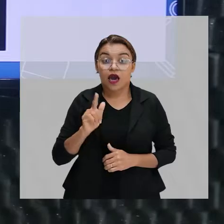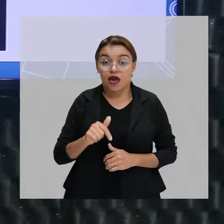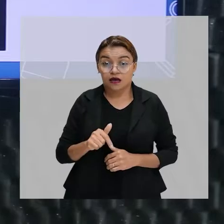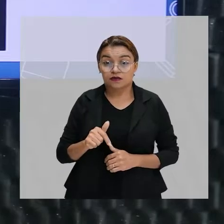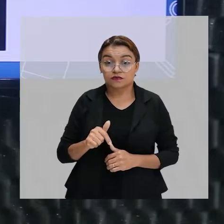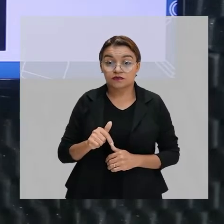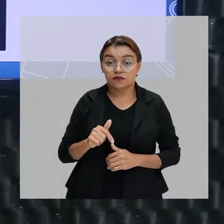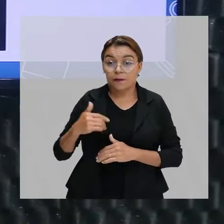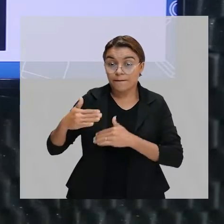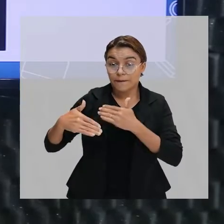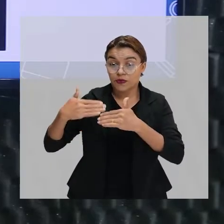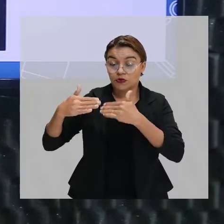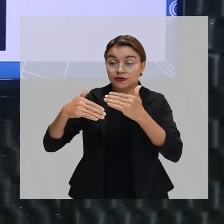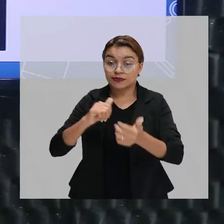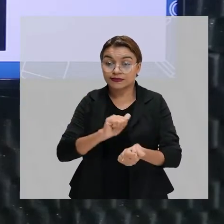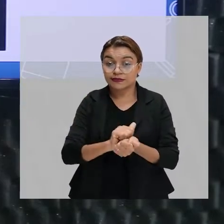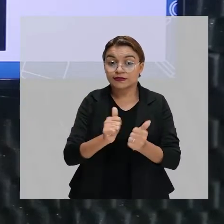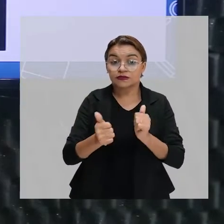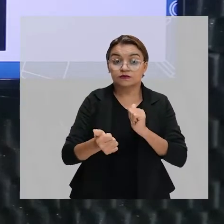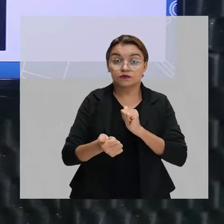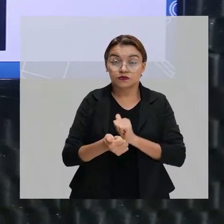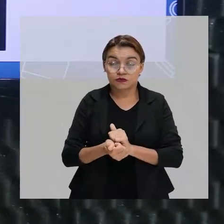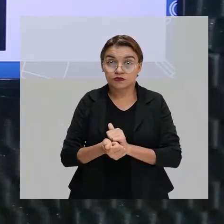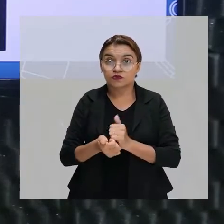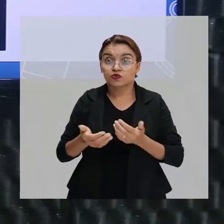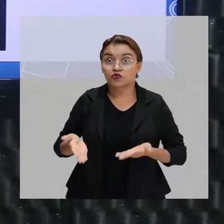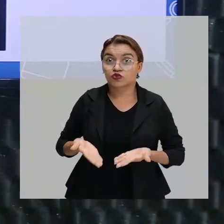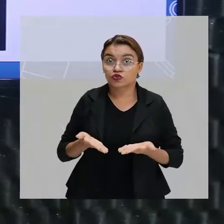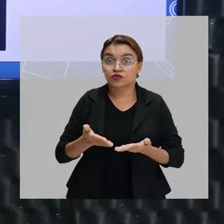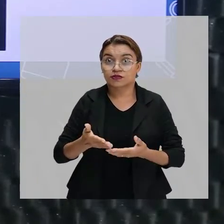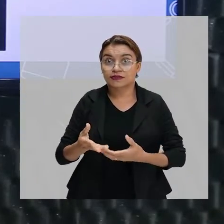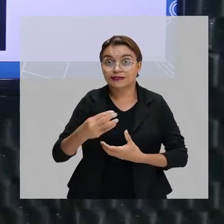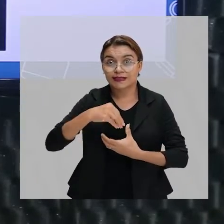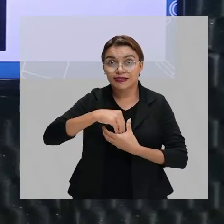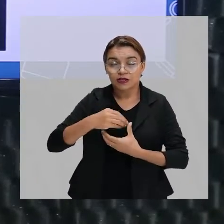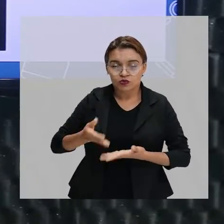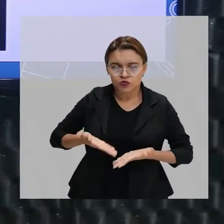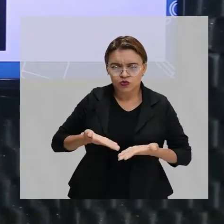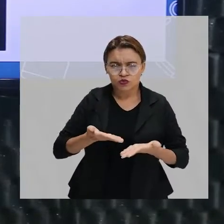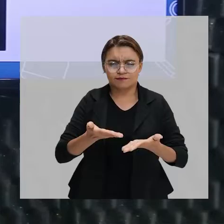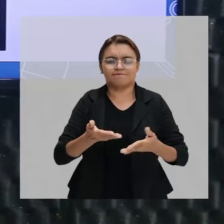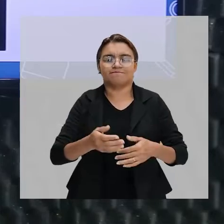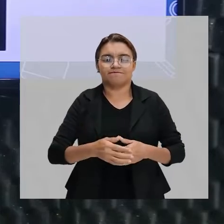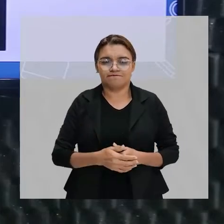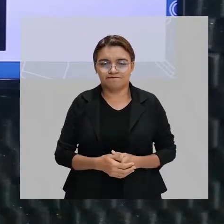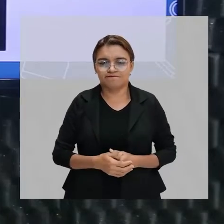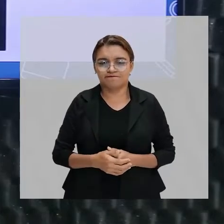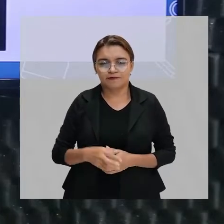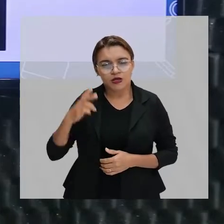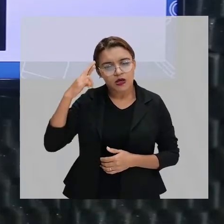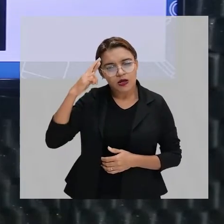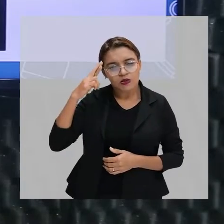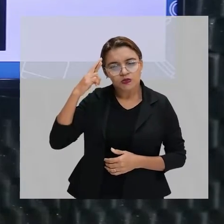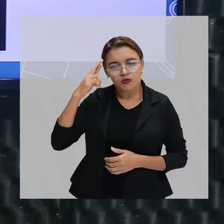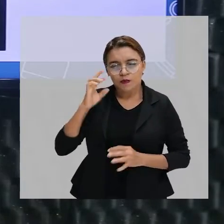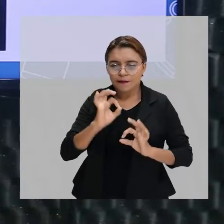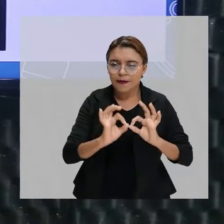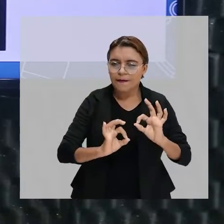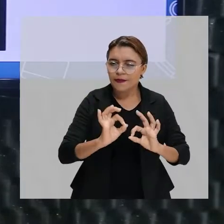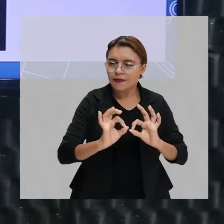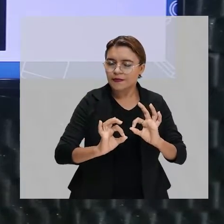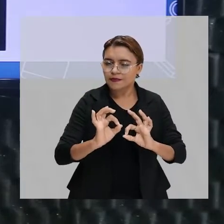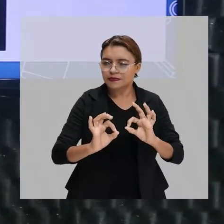entendido como sendo um processo de adaptação a estímulos externos racionalmente